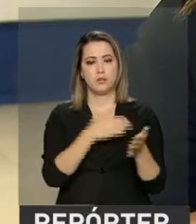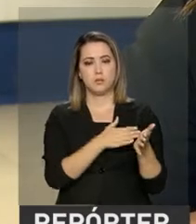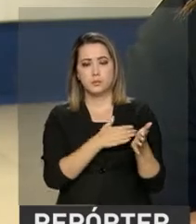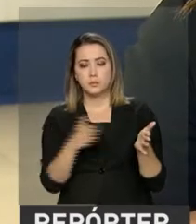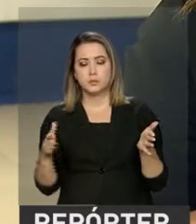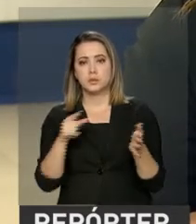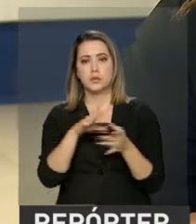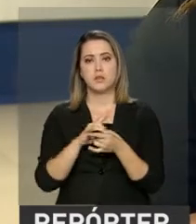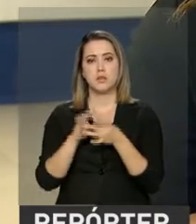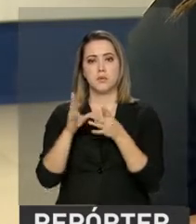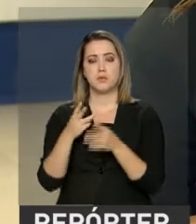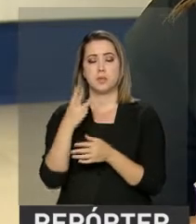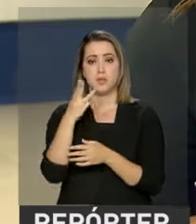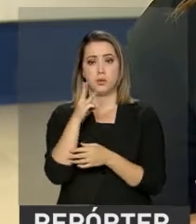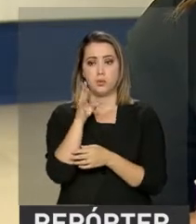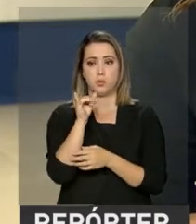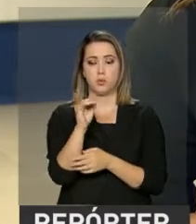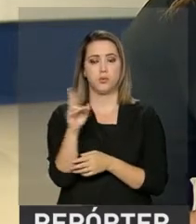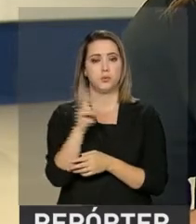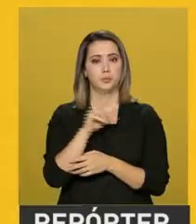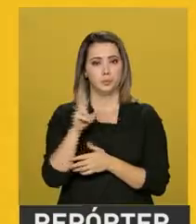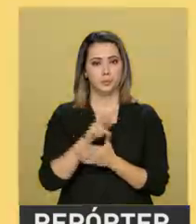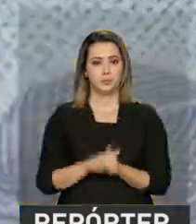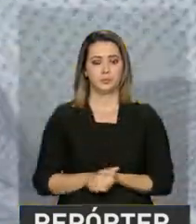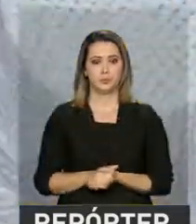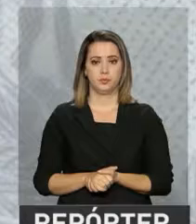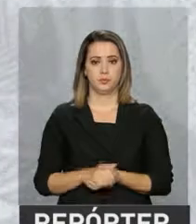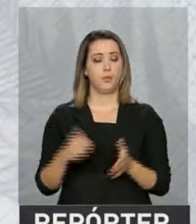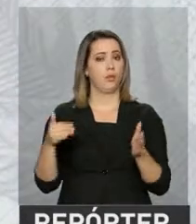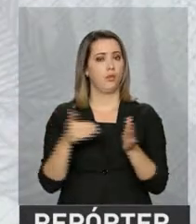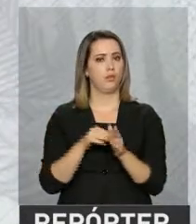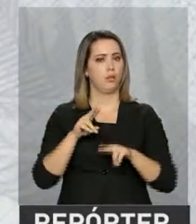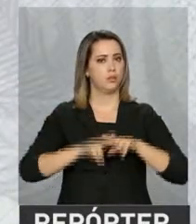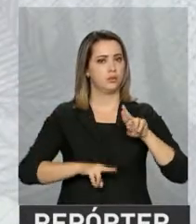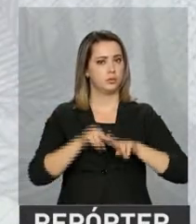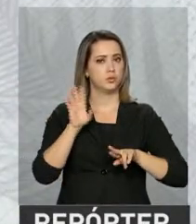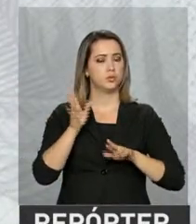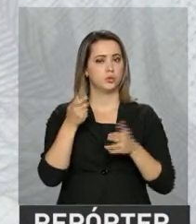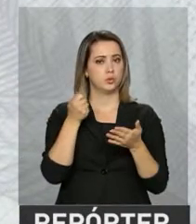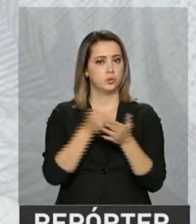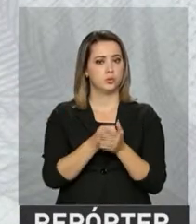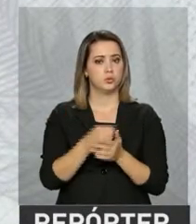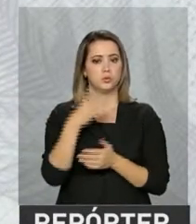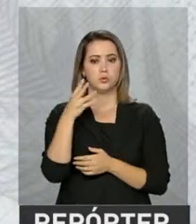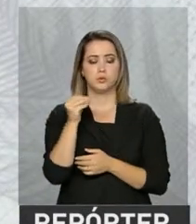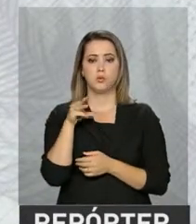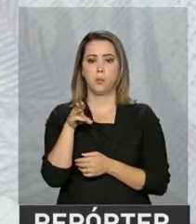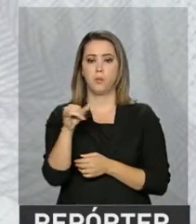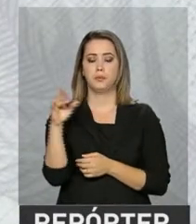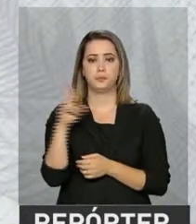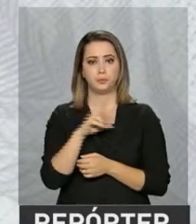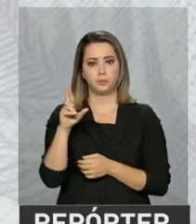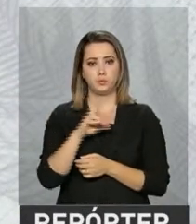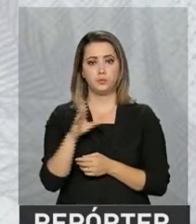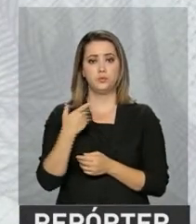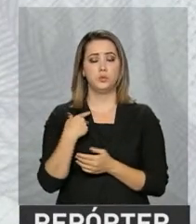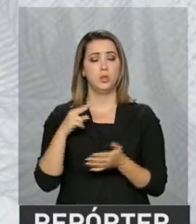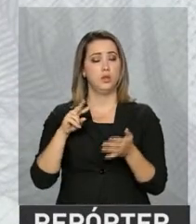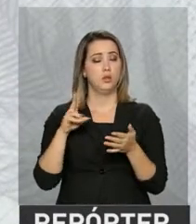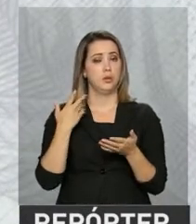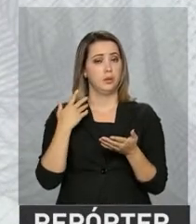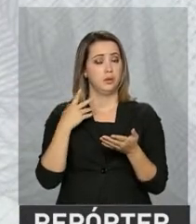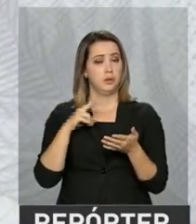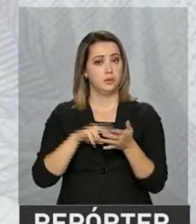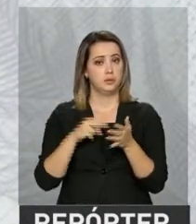devem ser liberados 3 bilhões e meio de reais até junho já foram pagos quase 40 bilhões de reais relativos às contas inativas